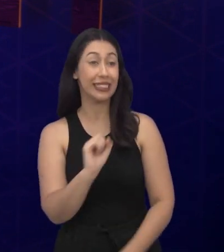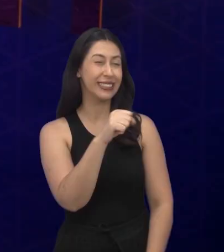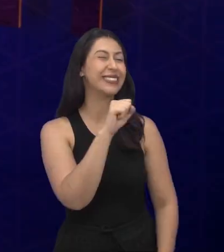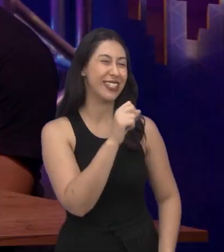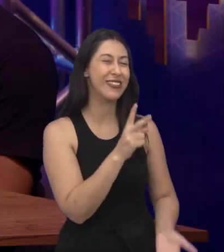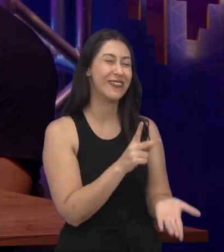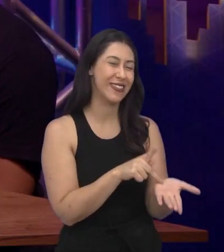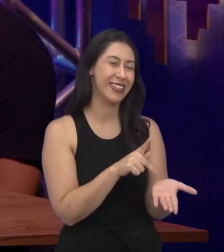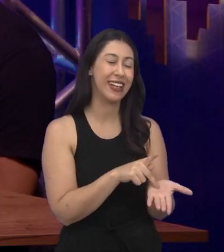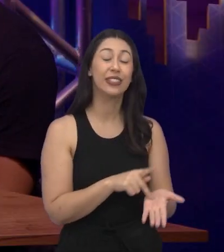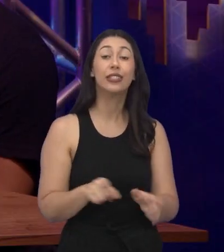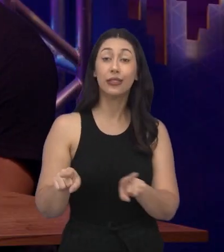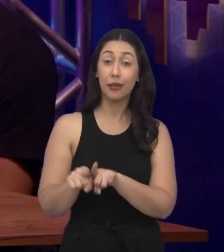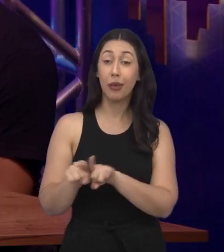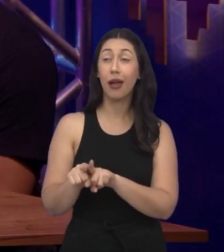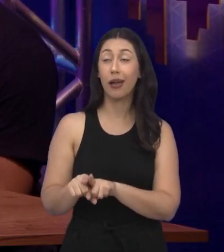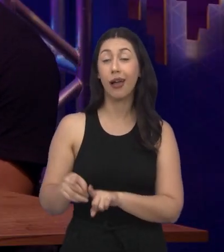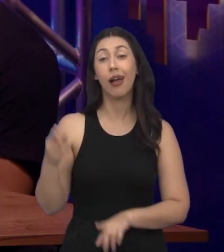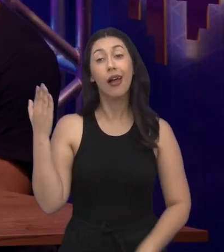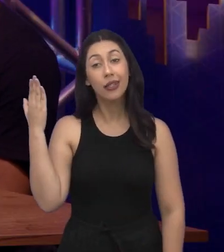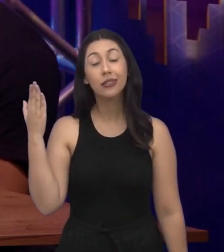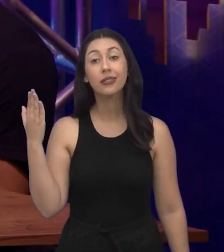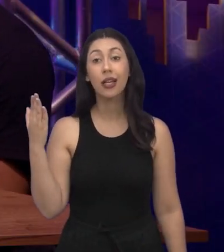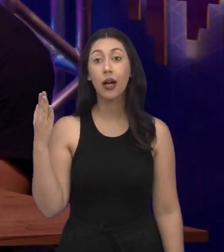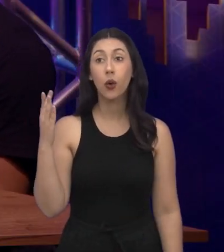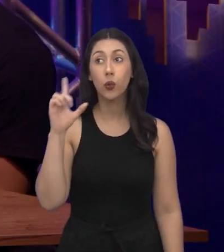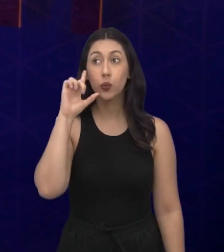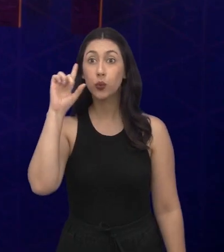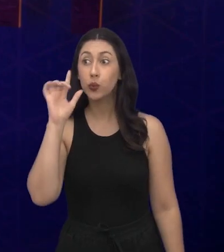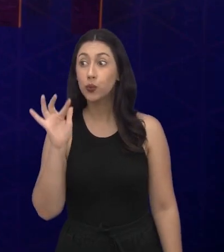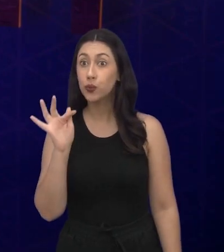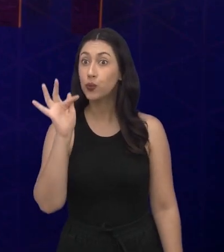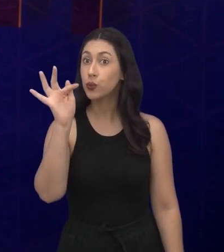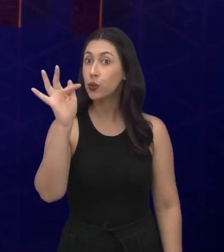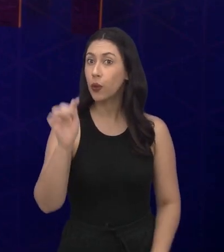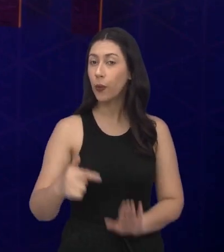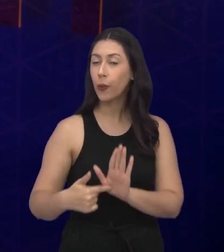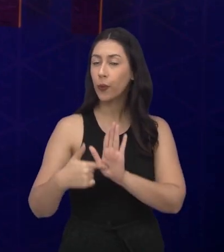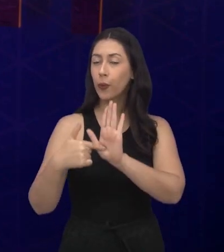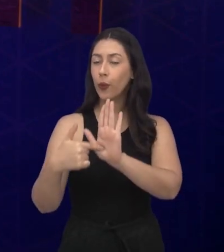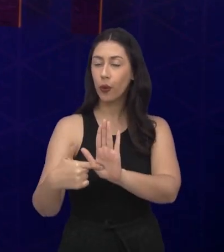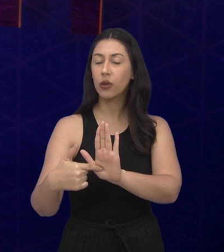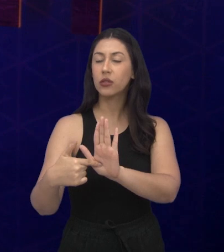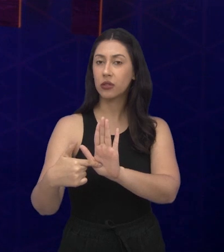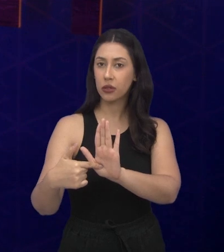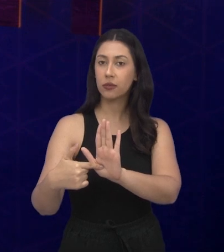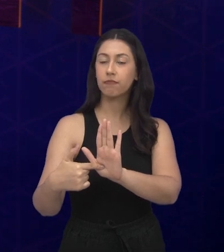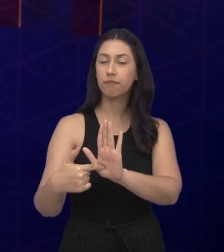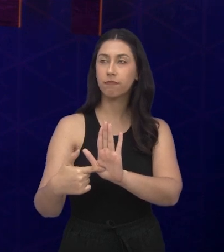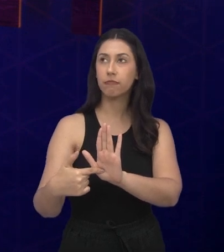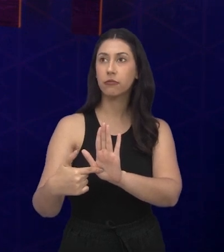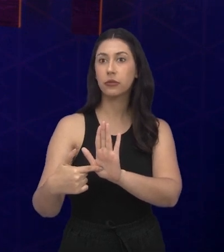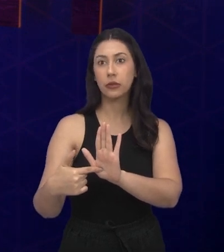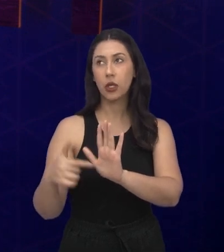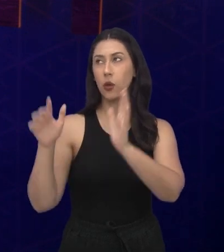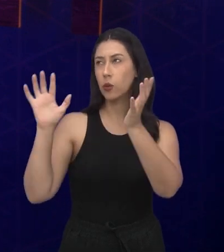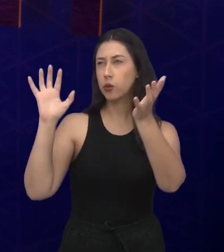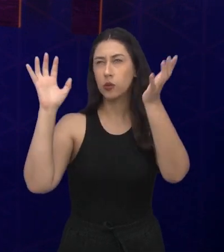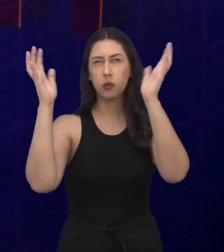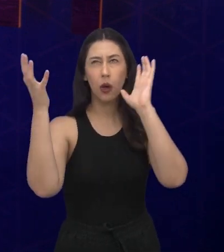Nossa, verdade, teve mesmo. E O Dia Depois de Amanhã, ele mostra justamente os efeitos